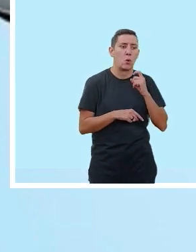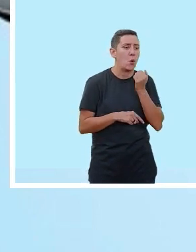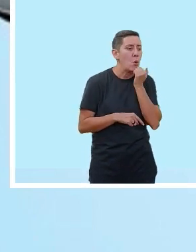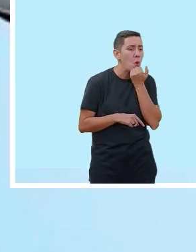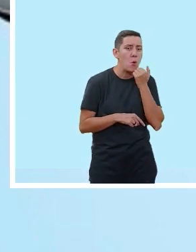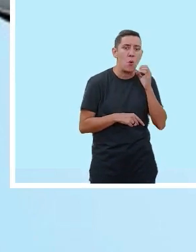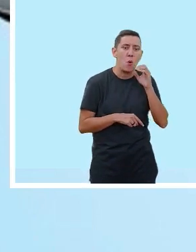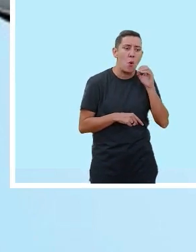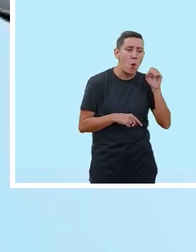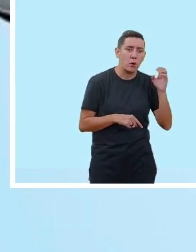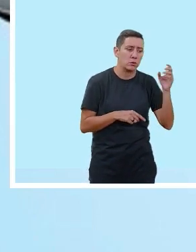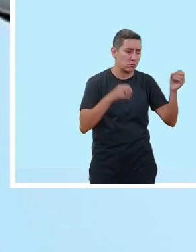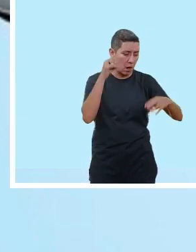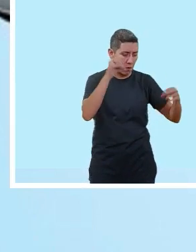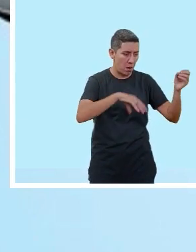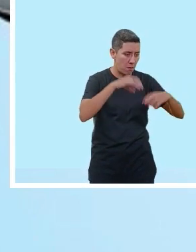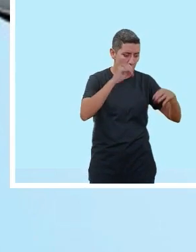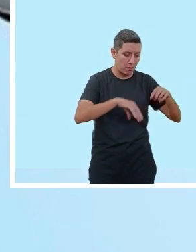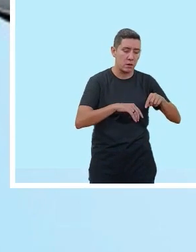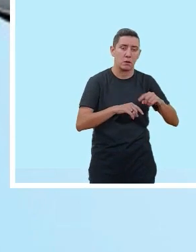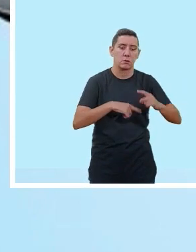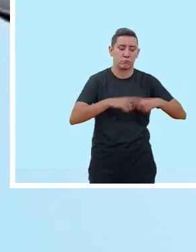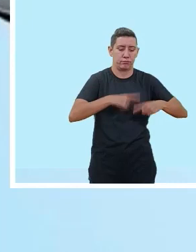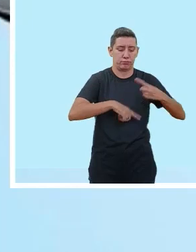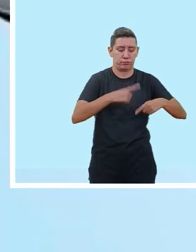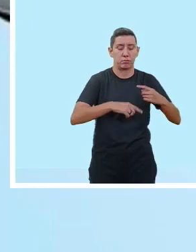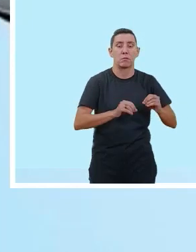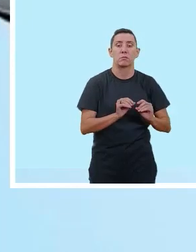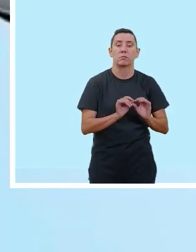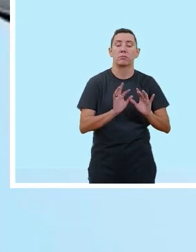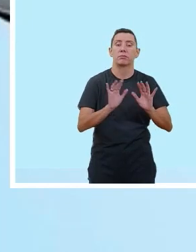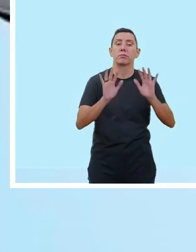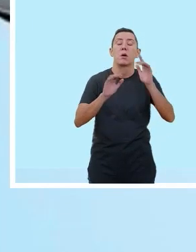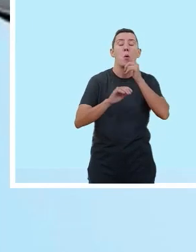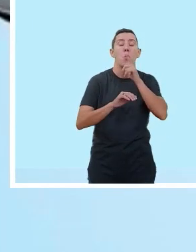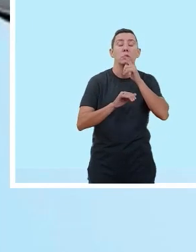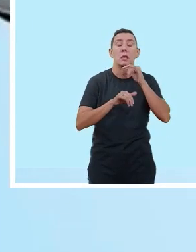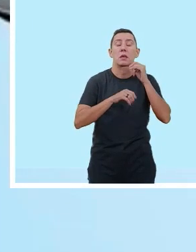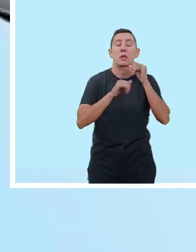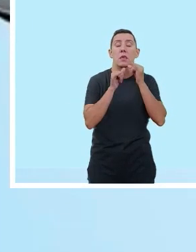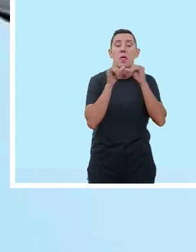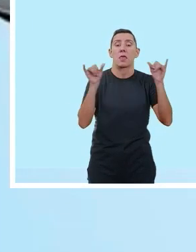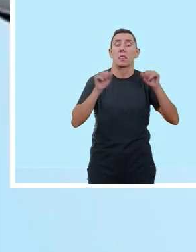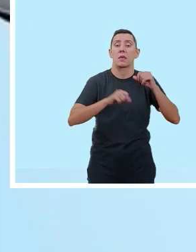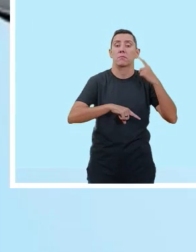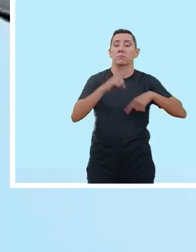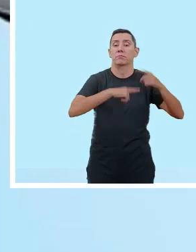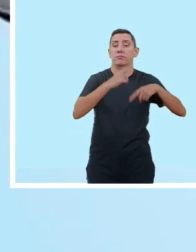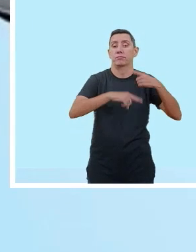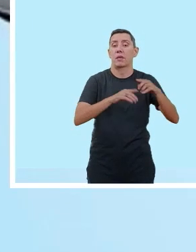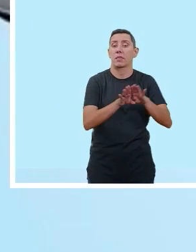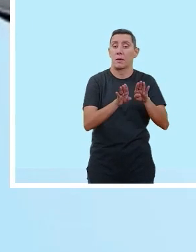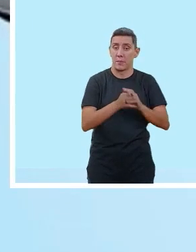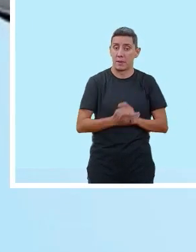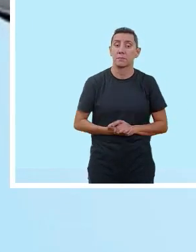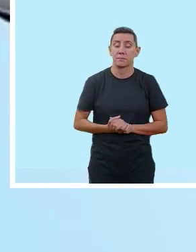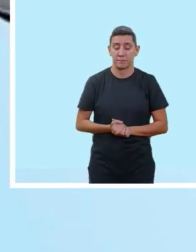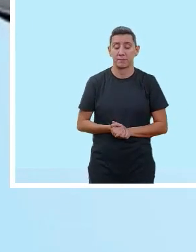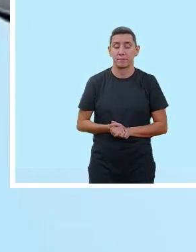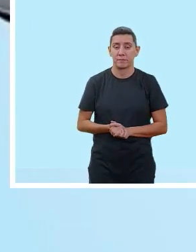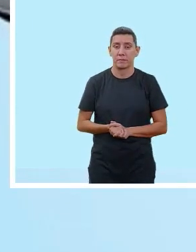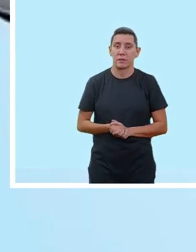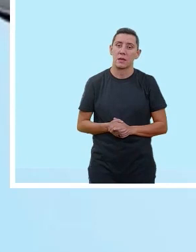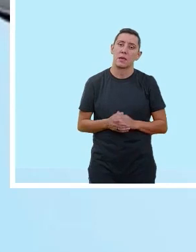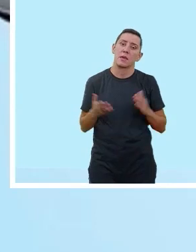que nós temos, e a gente vai passar uma por uma, tá? Então, inicialmente, vamos falar aqui sobre o projeto fotovoltaico,